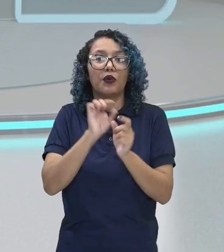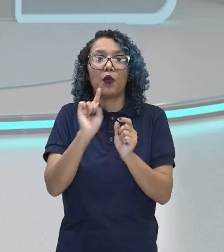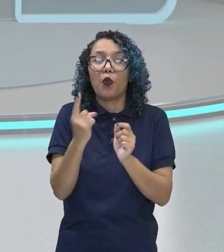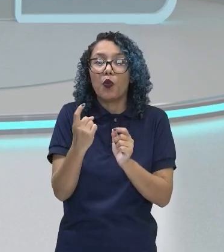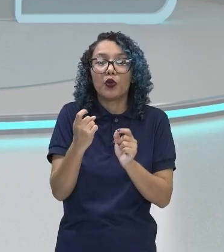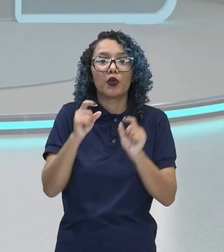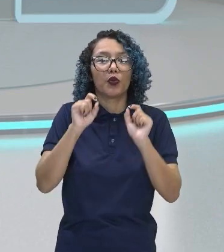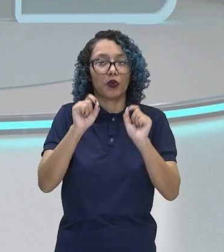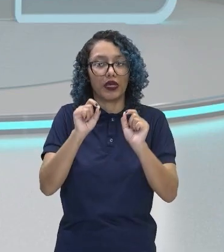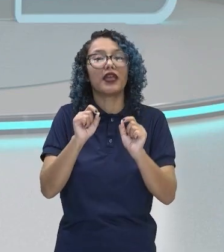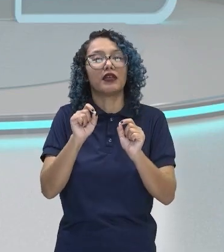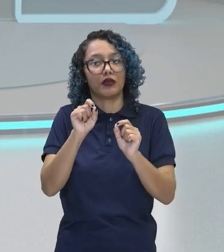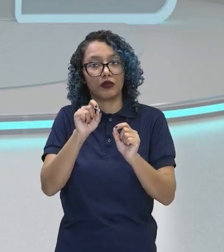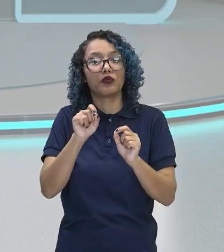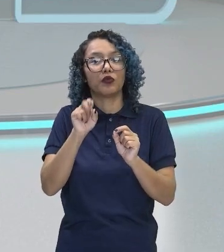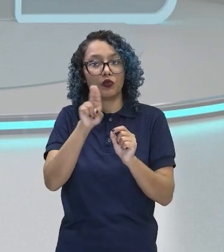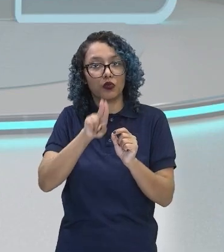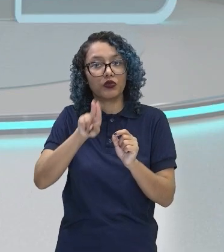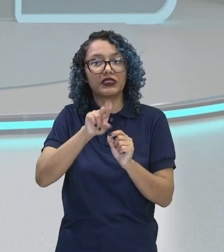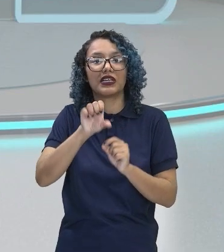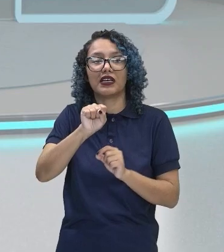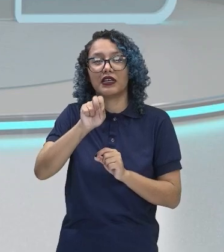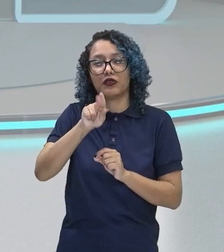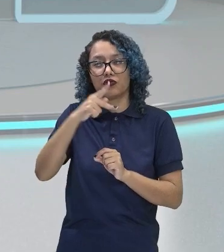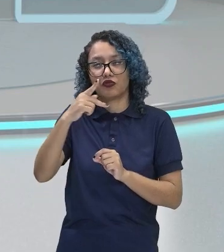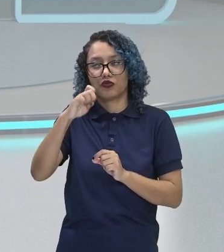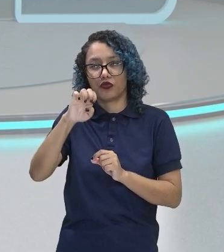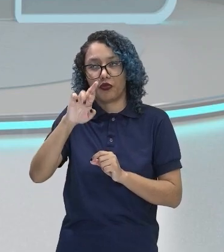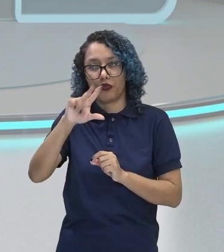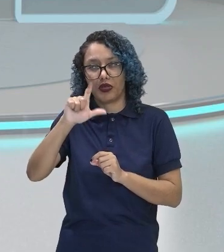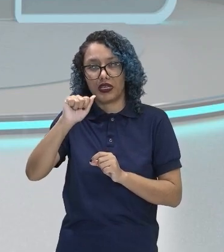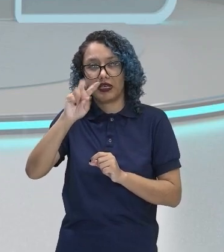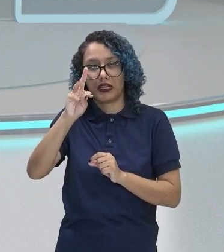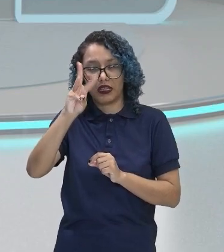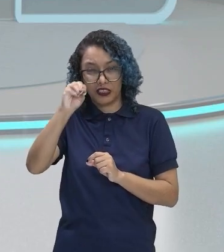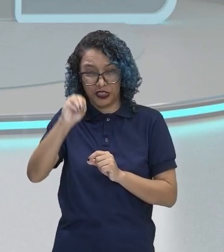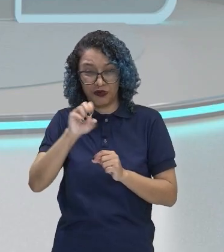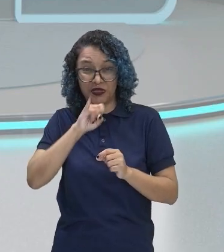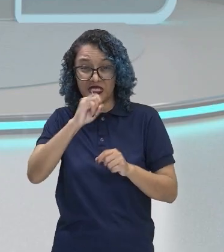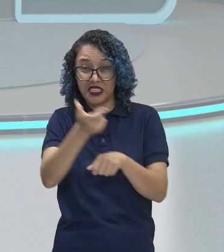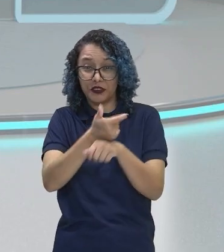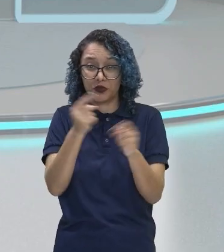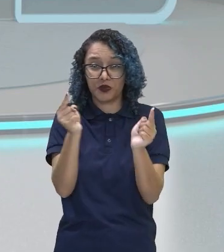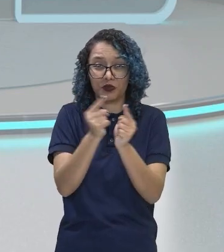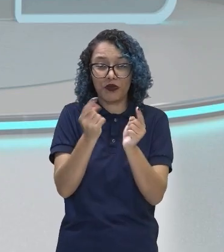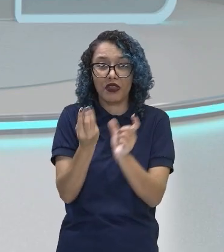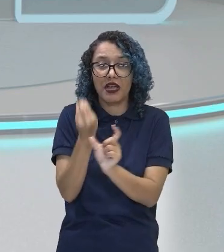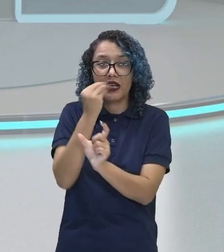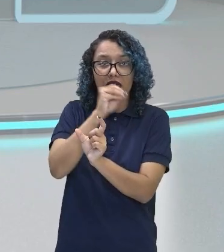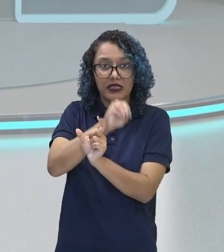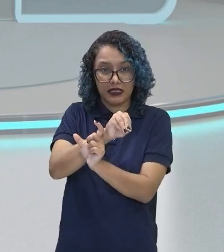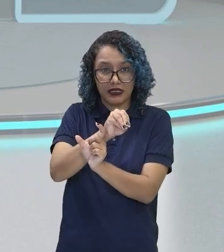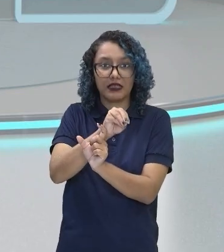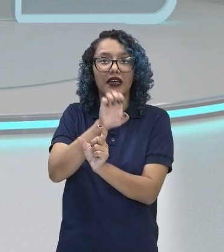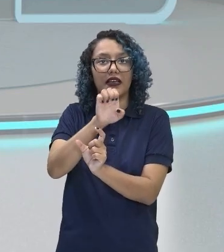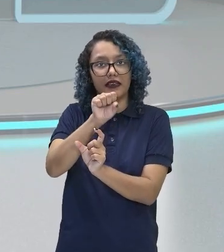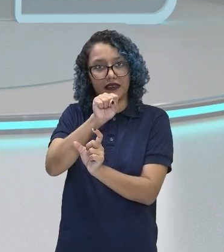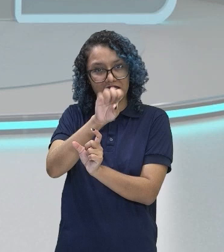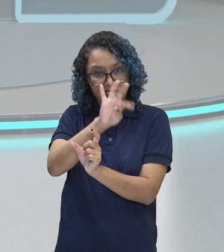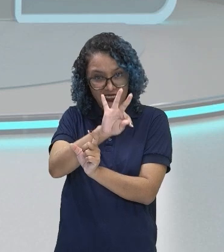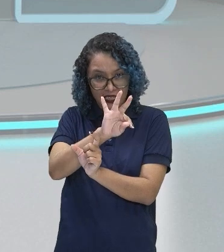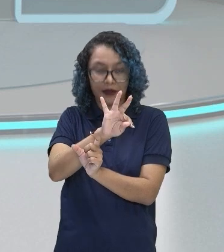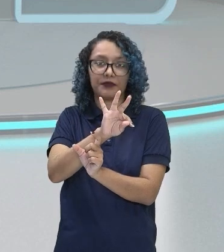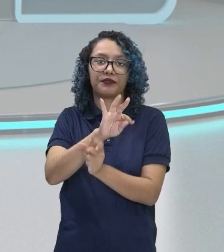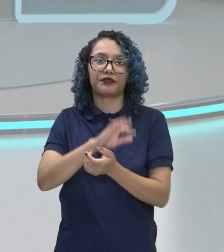utilizando o superlativo, que nos adjetivos curtos de língua inglesa, ele vai ser acrescido, né, EST ao